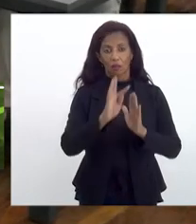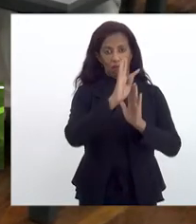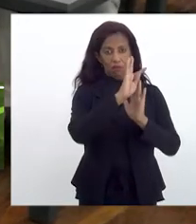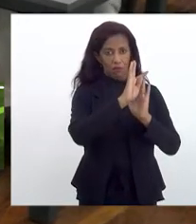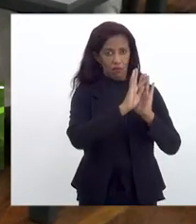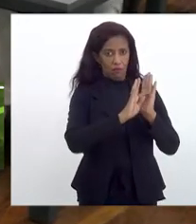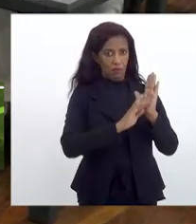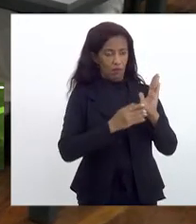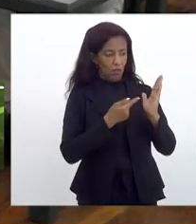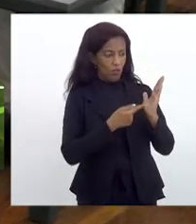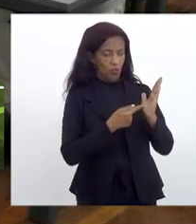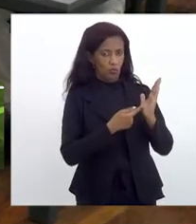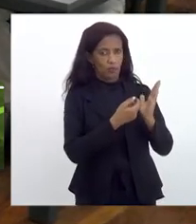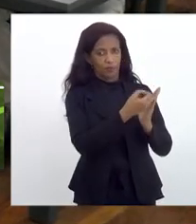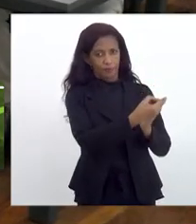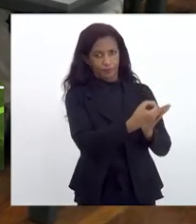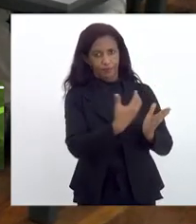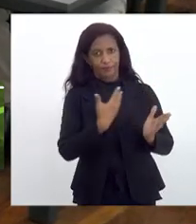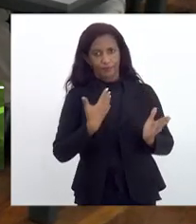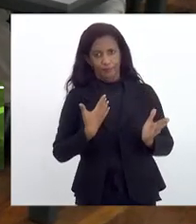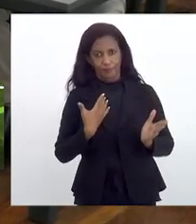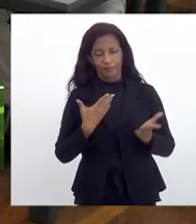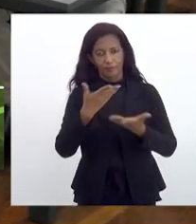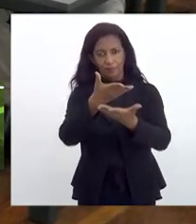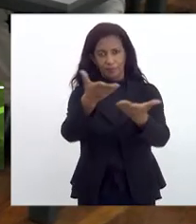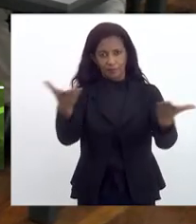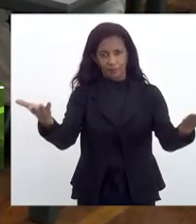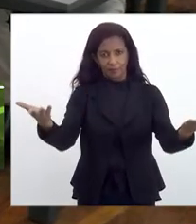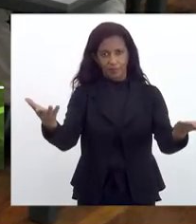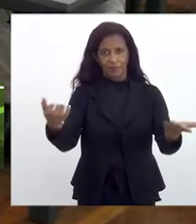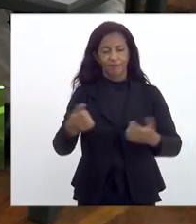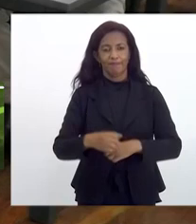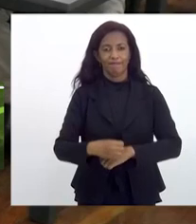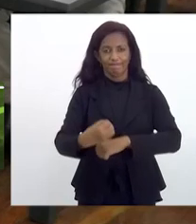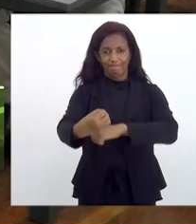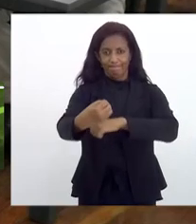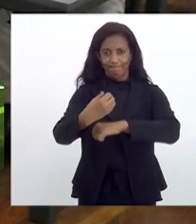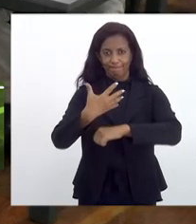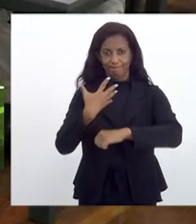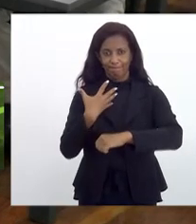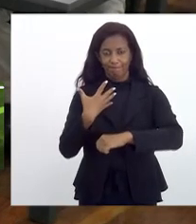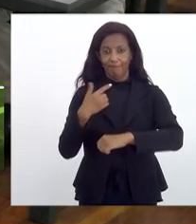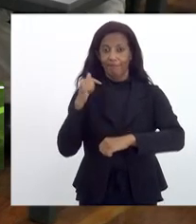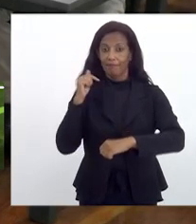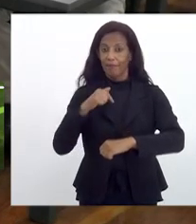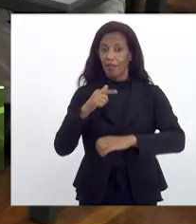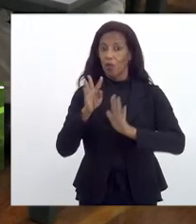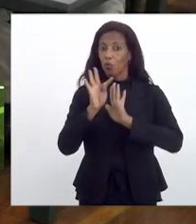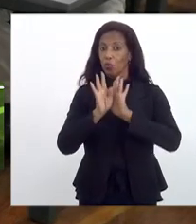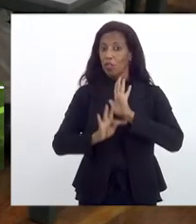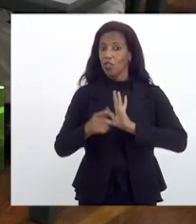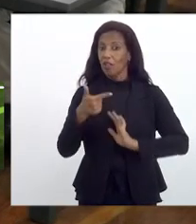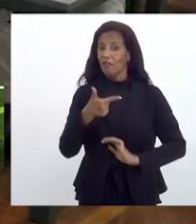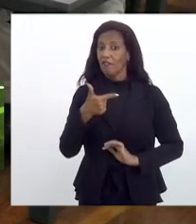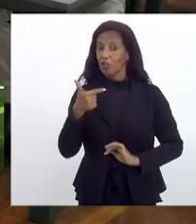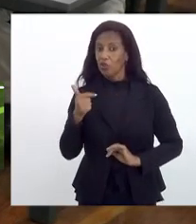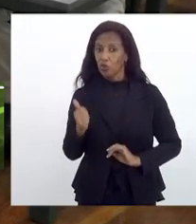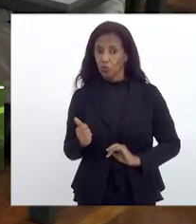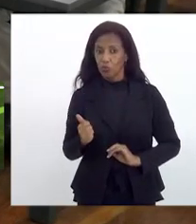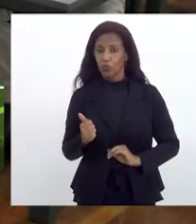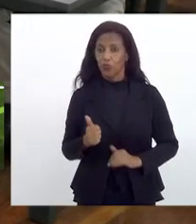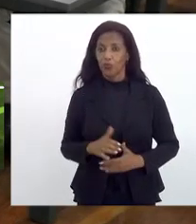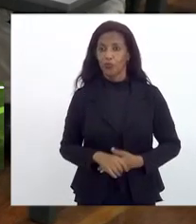Presidente, que nós recebemos de vossas excelências está 21. O texto que nós